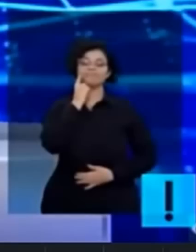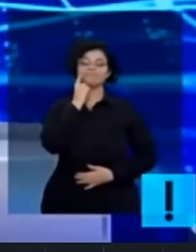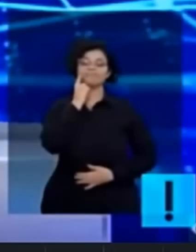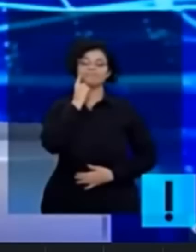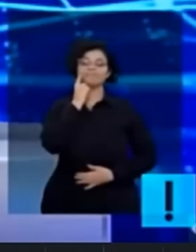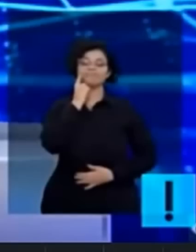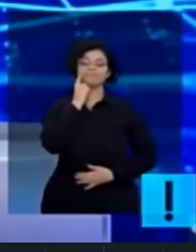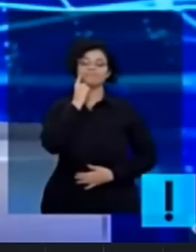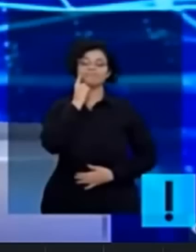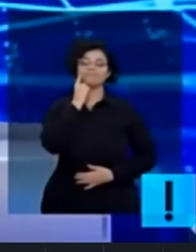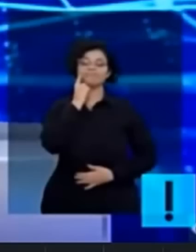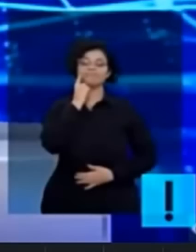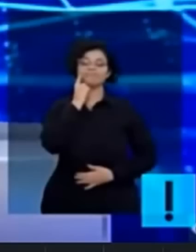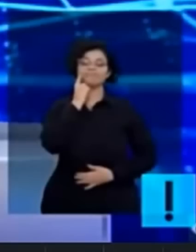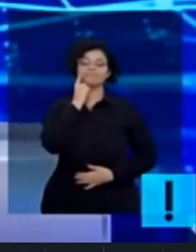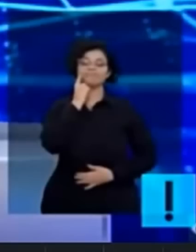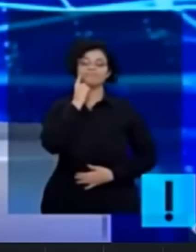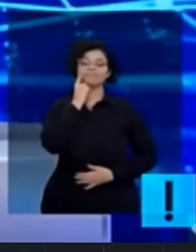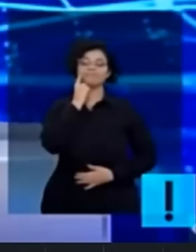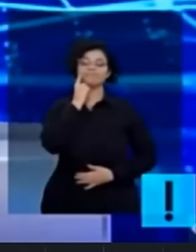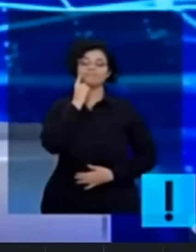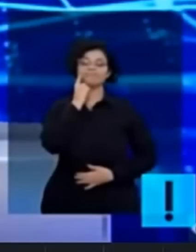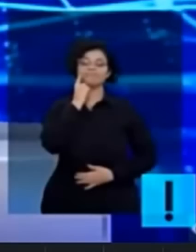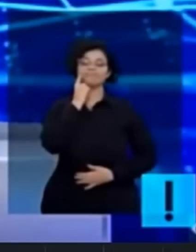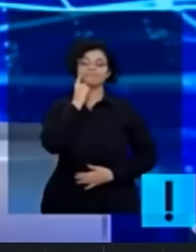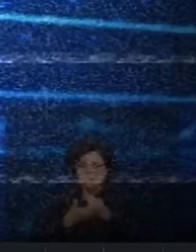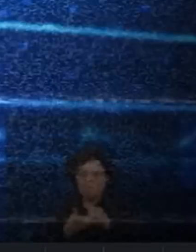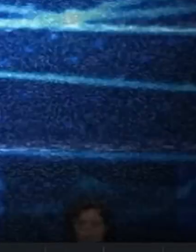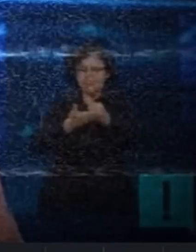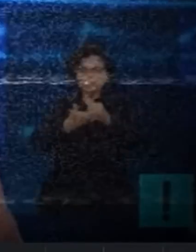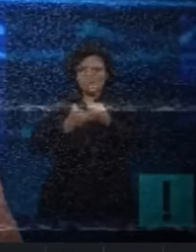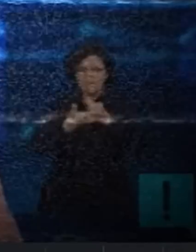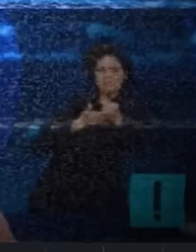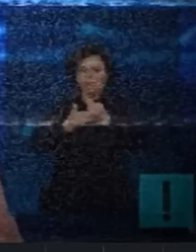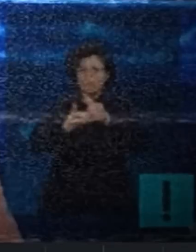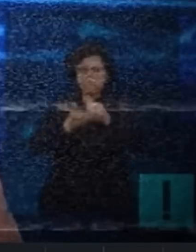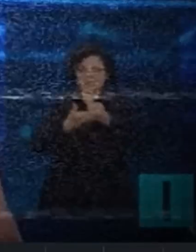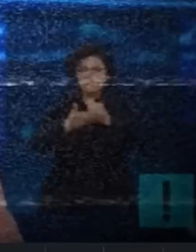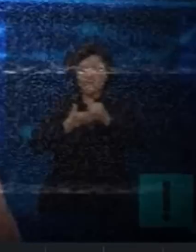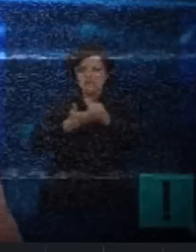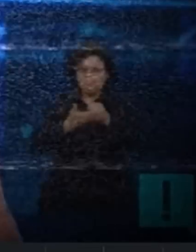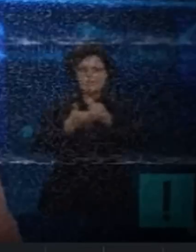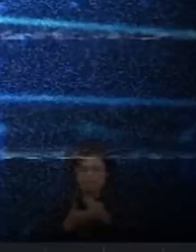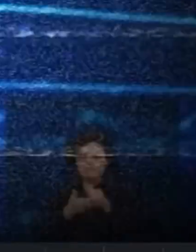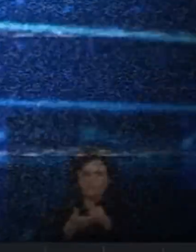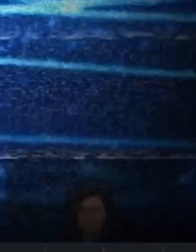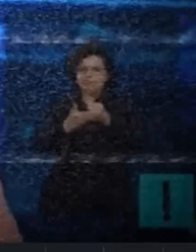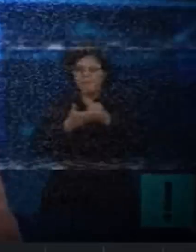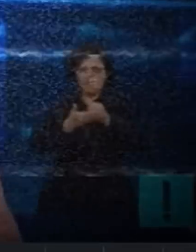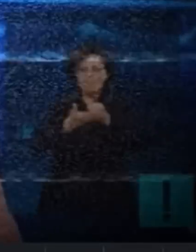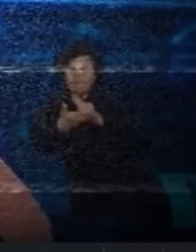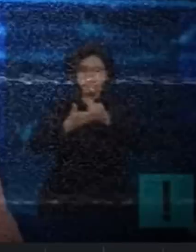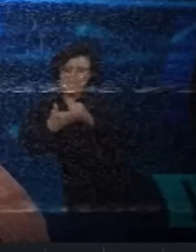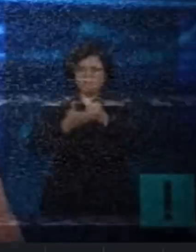Fecha aspas. Presidente Bolsonaro, abre aspas. Prezada jornalista Vera, satisfação em vê-la.